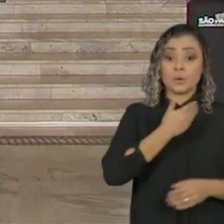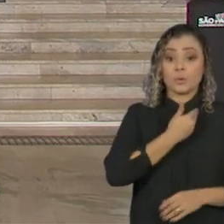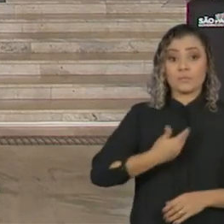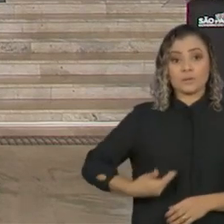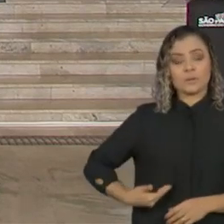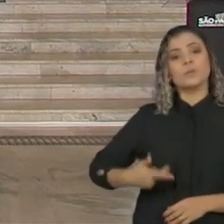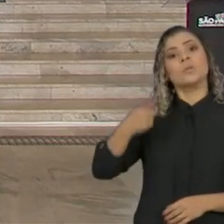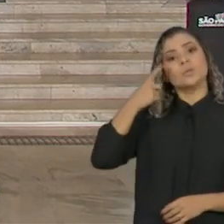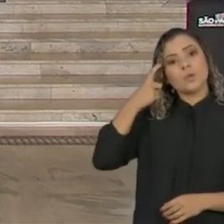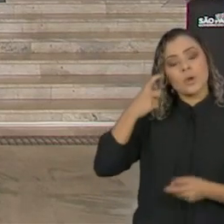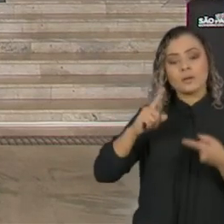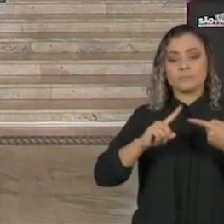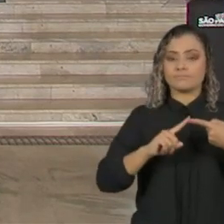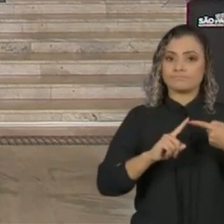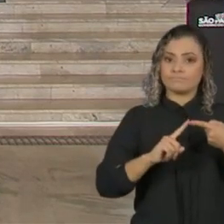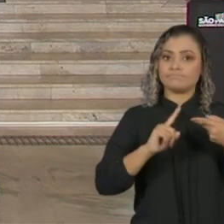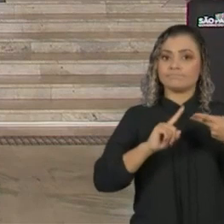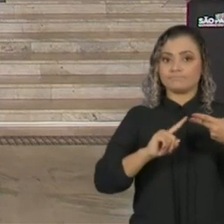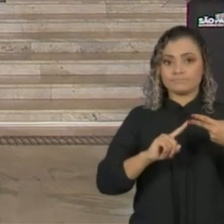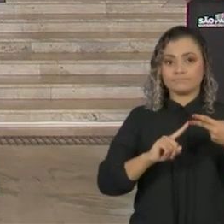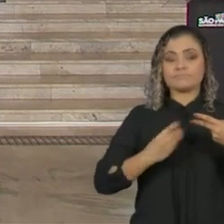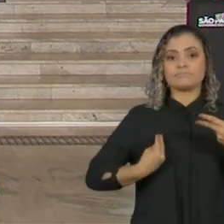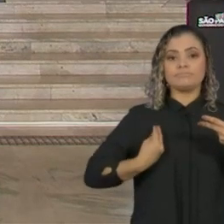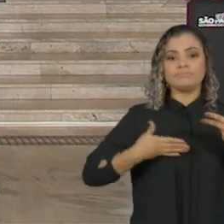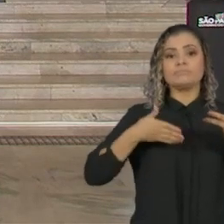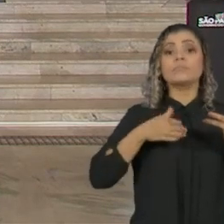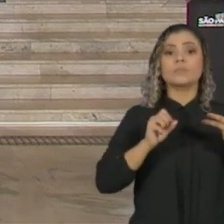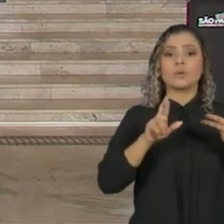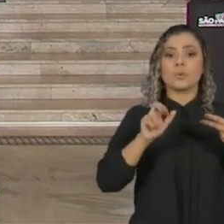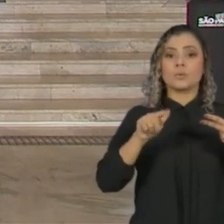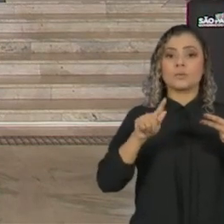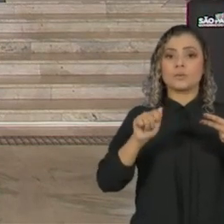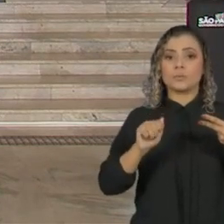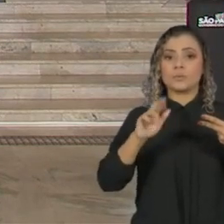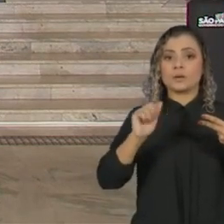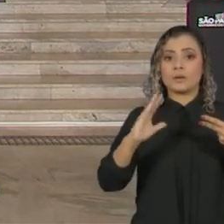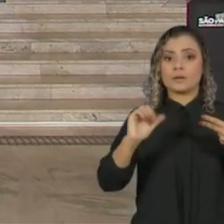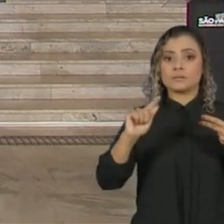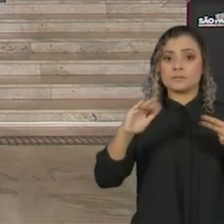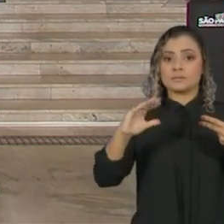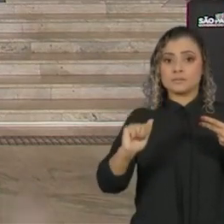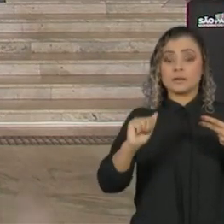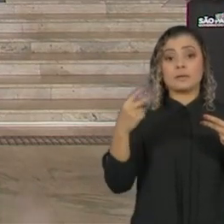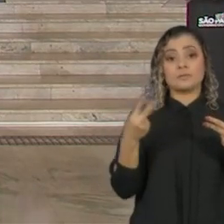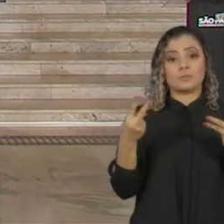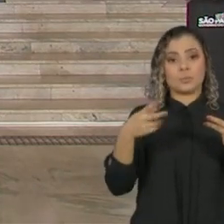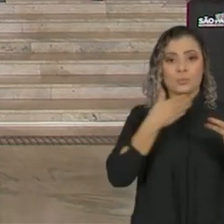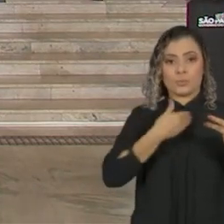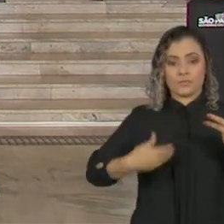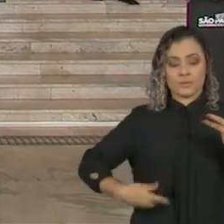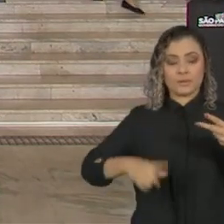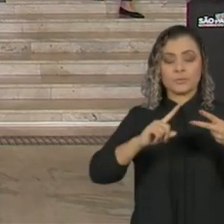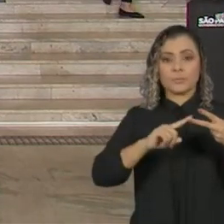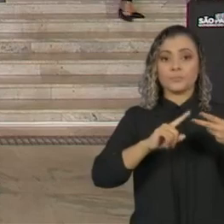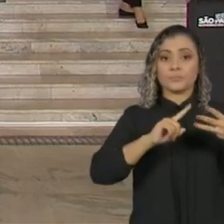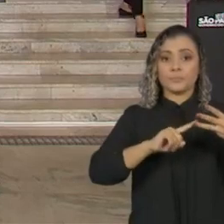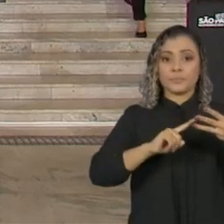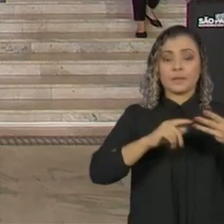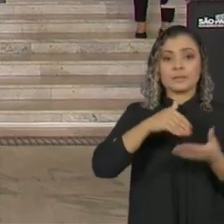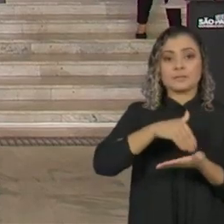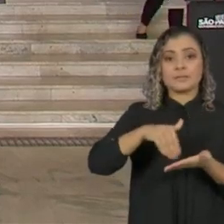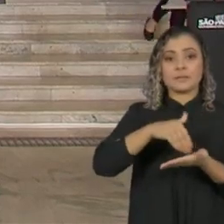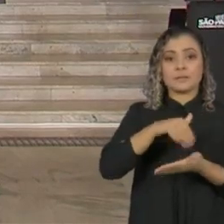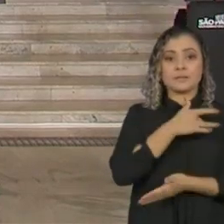governador, também participarão da entrevista coletiva Rodrigo Garcia, que é o vice-governador, também o secretário